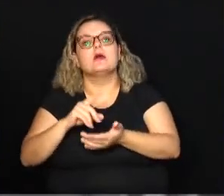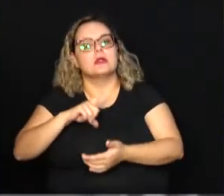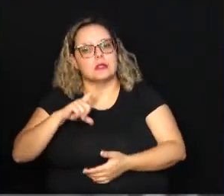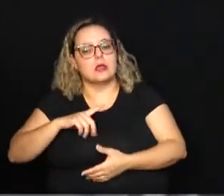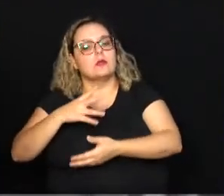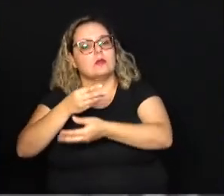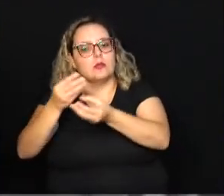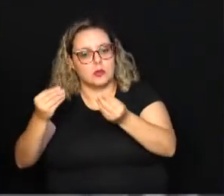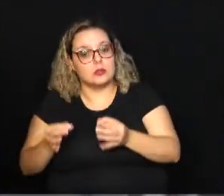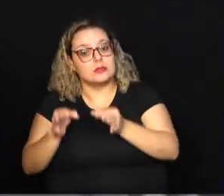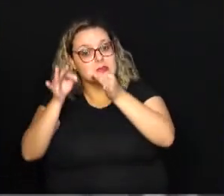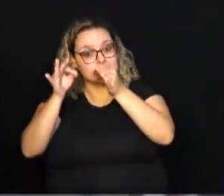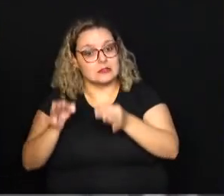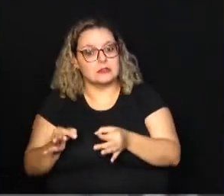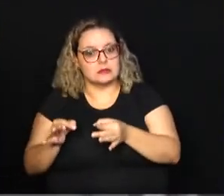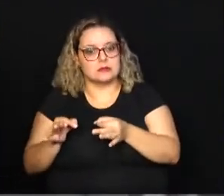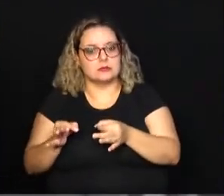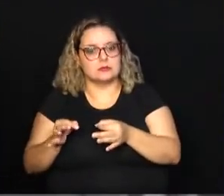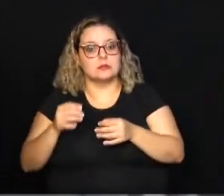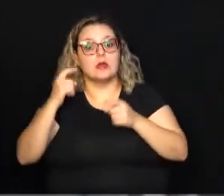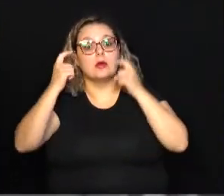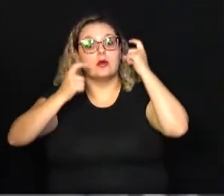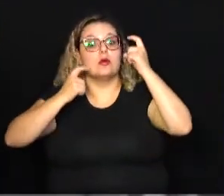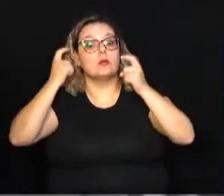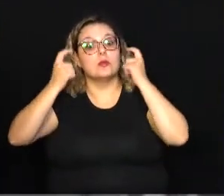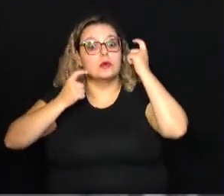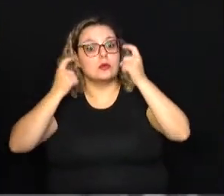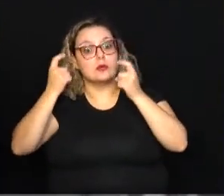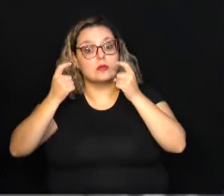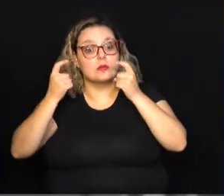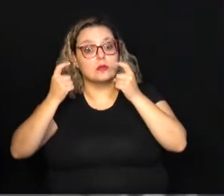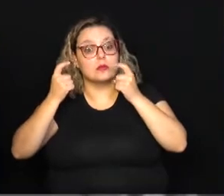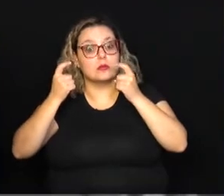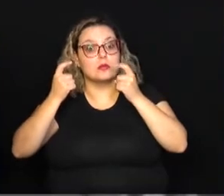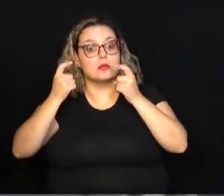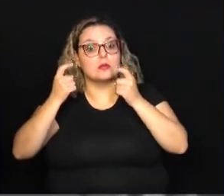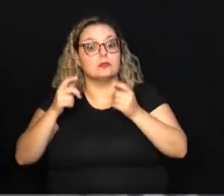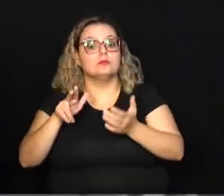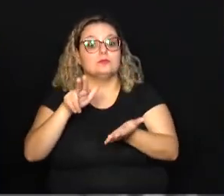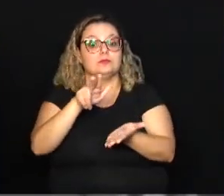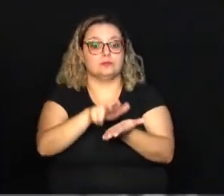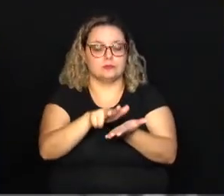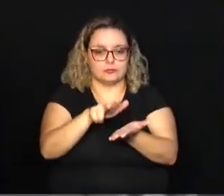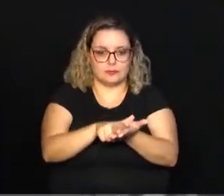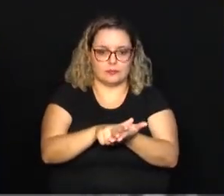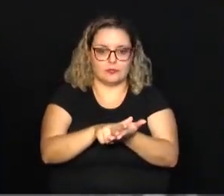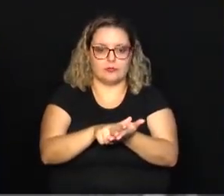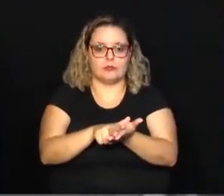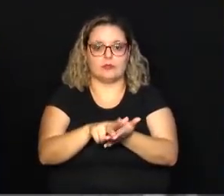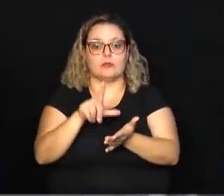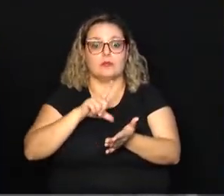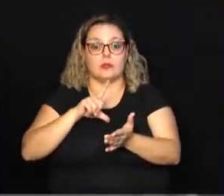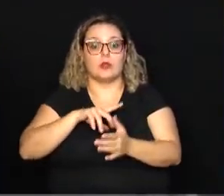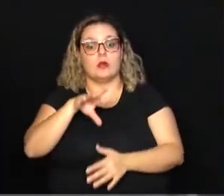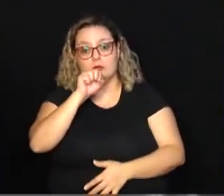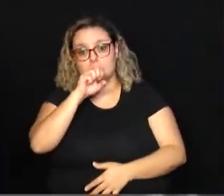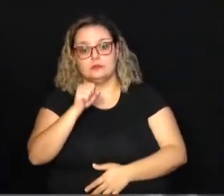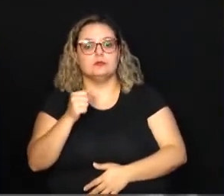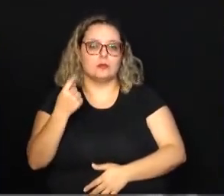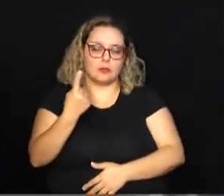ele garantido, tal a preocupação de levarmos esses pacientes sempre para dentro, onde tem rede de oxigênio. Então, esse é o primeiro